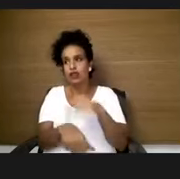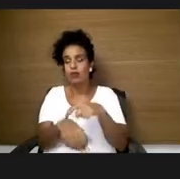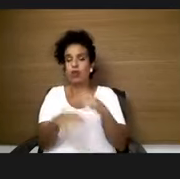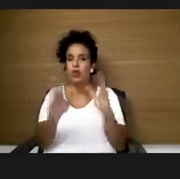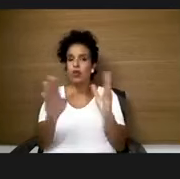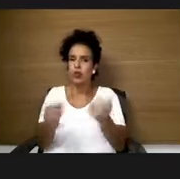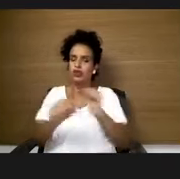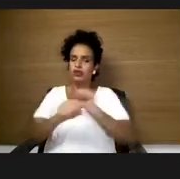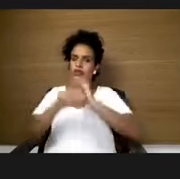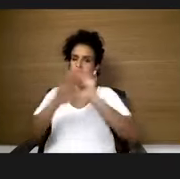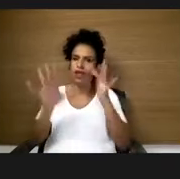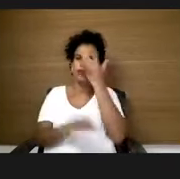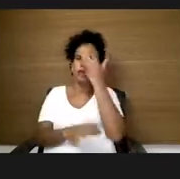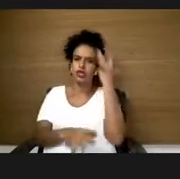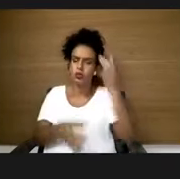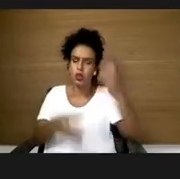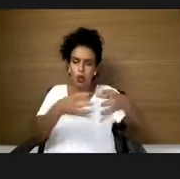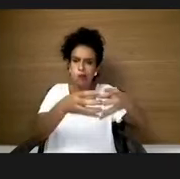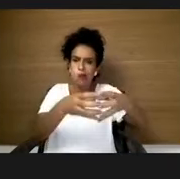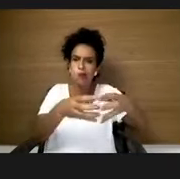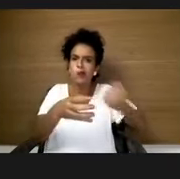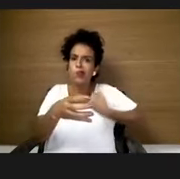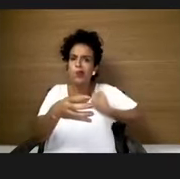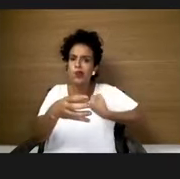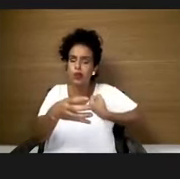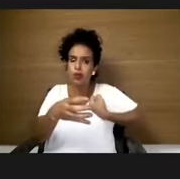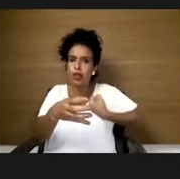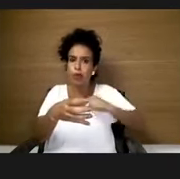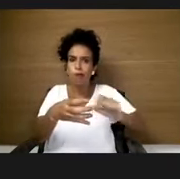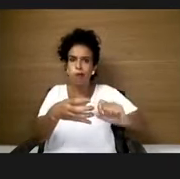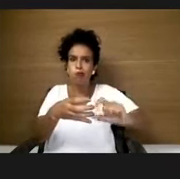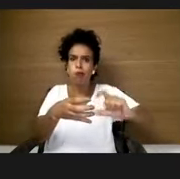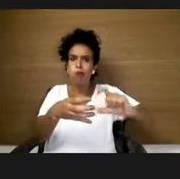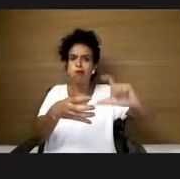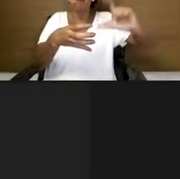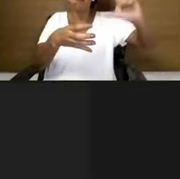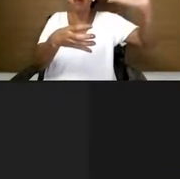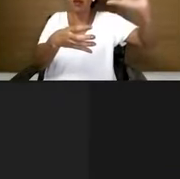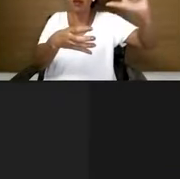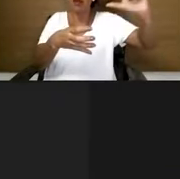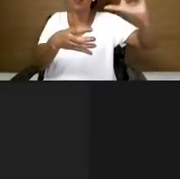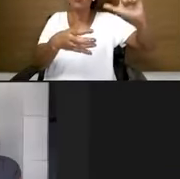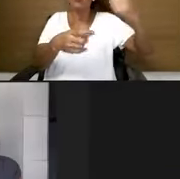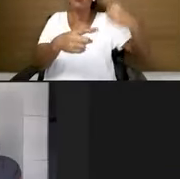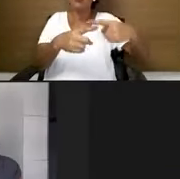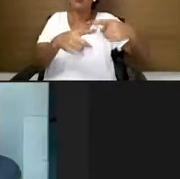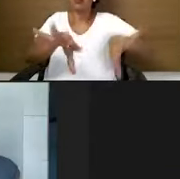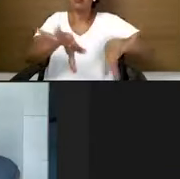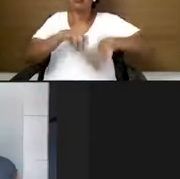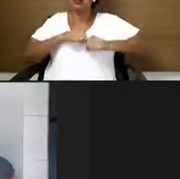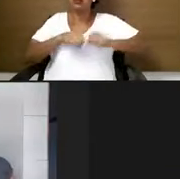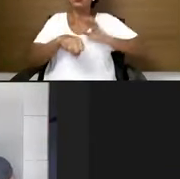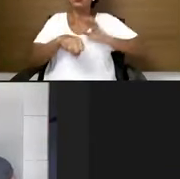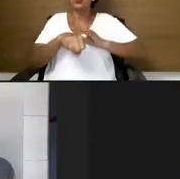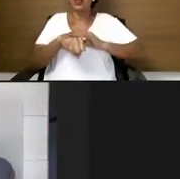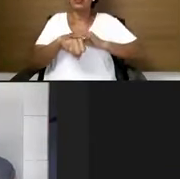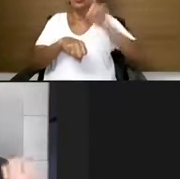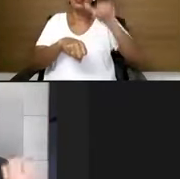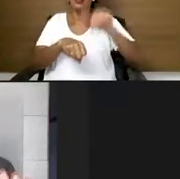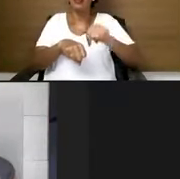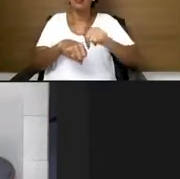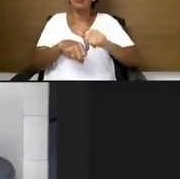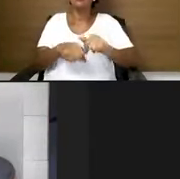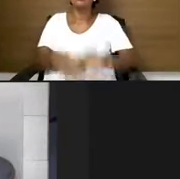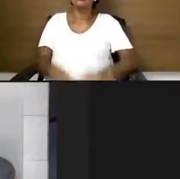né, e mortes em função desse vírus, o recorte dele é de